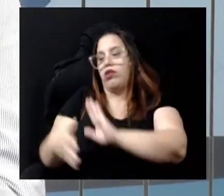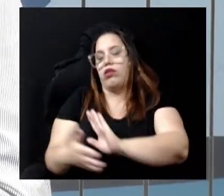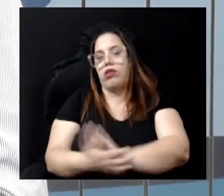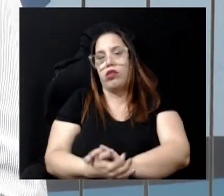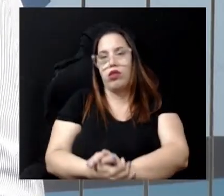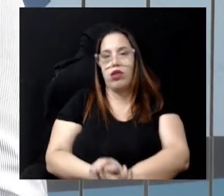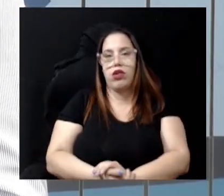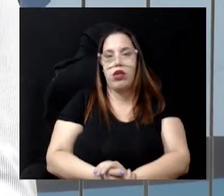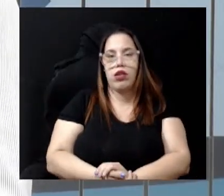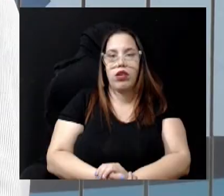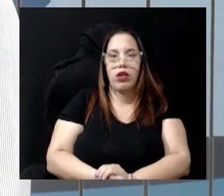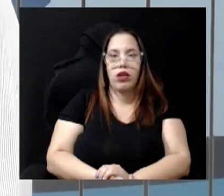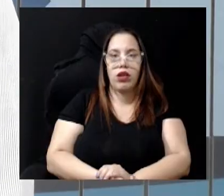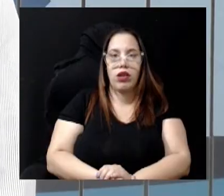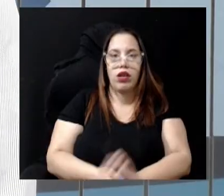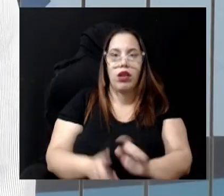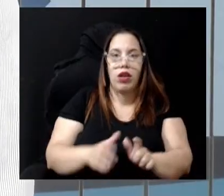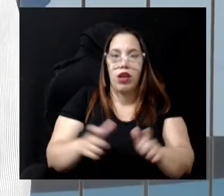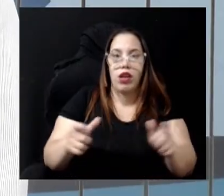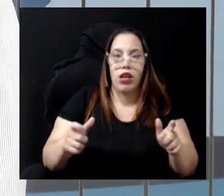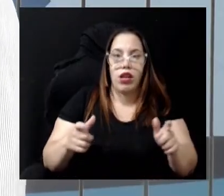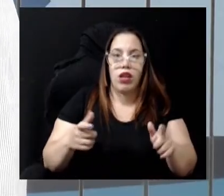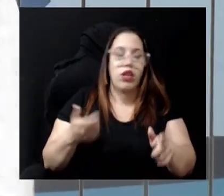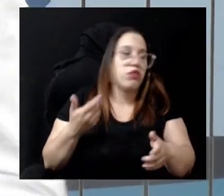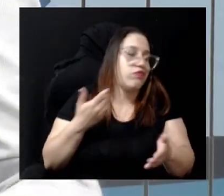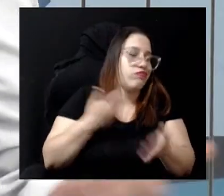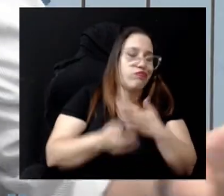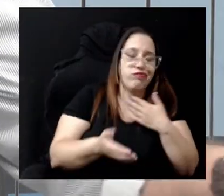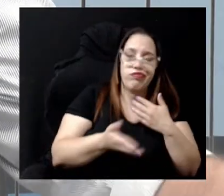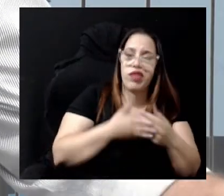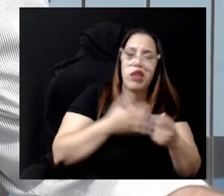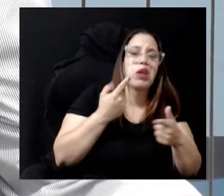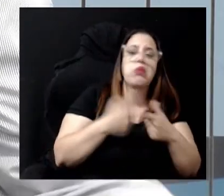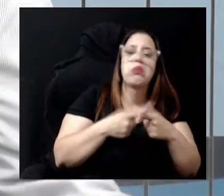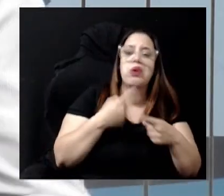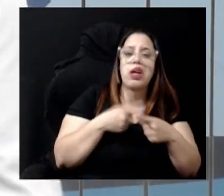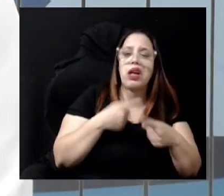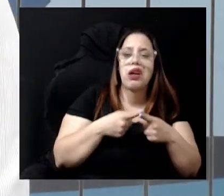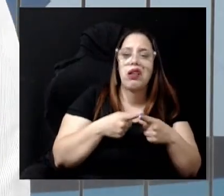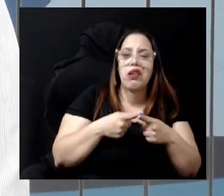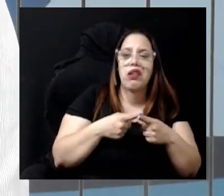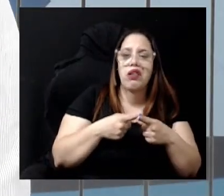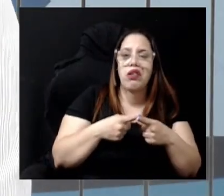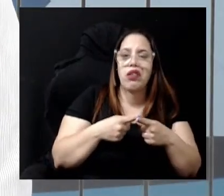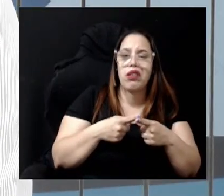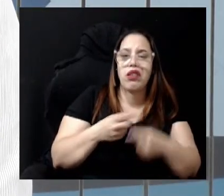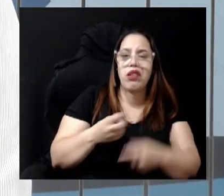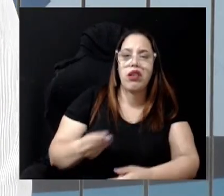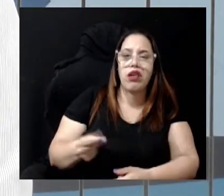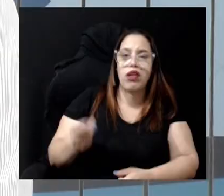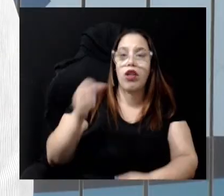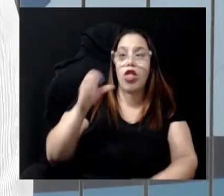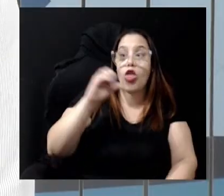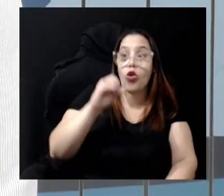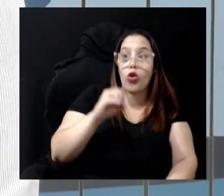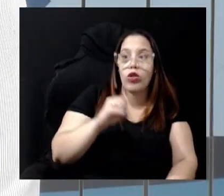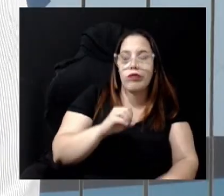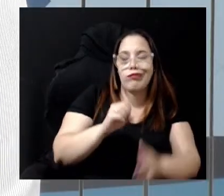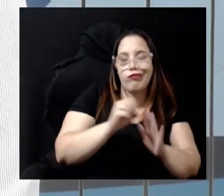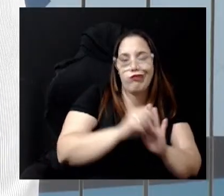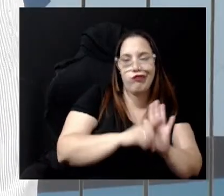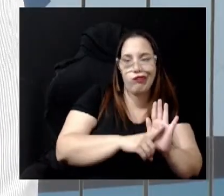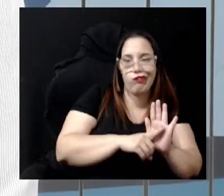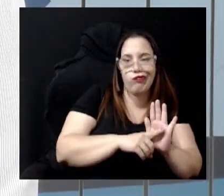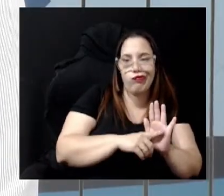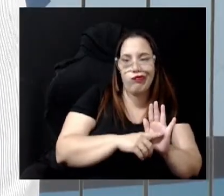de uma série de itens que não fazem mais sentido. A economia não é mais a economia inflacionária dos anos 90. Então, reduzir o